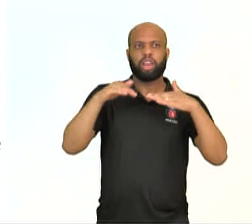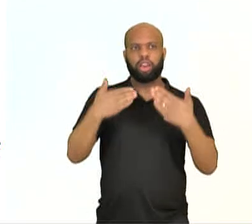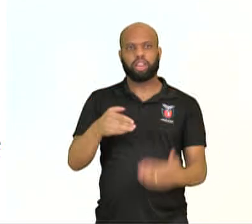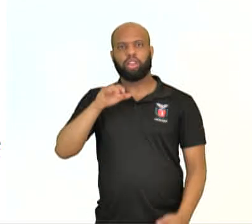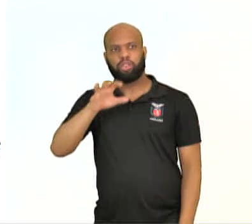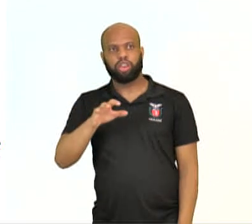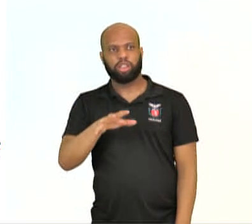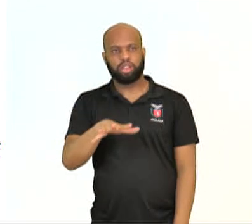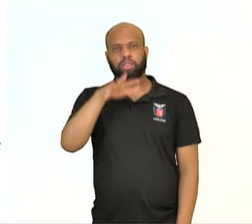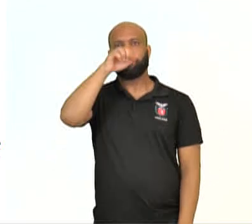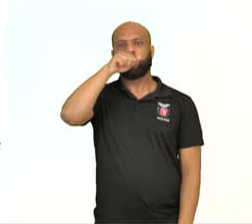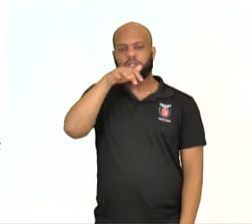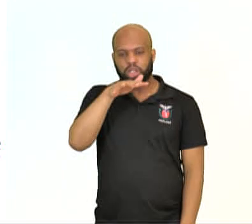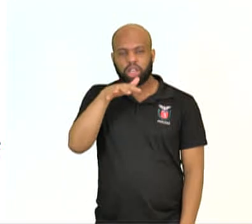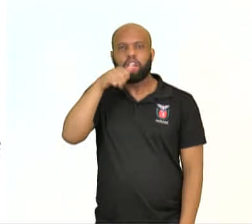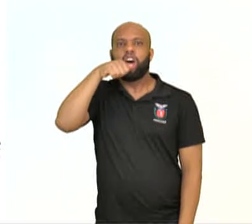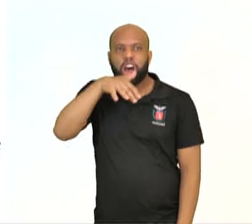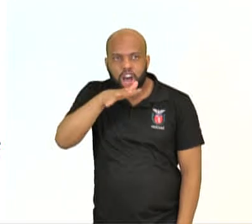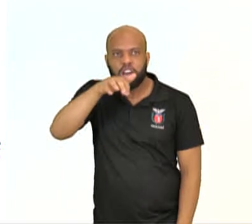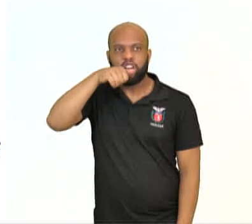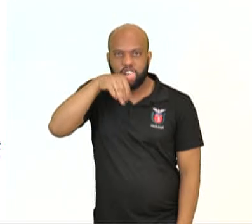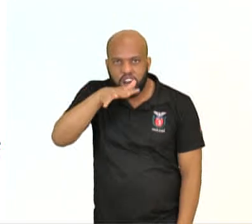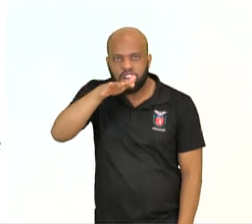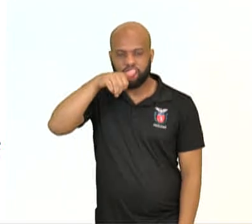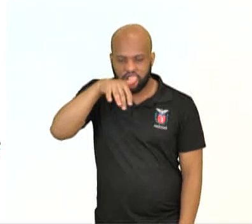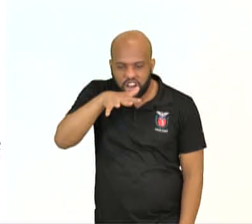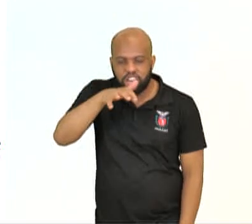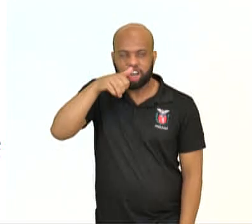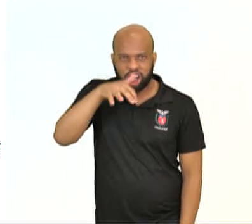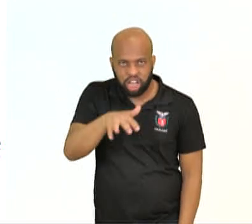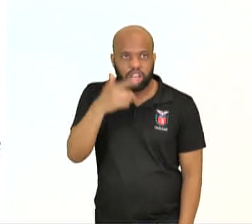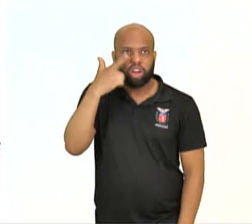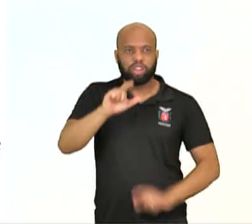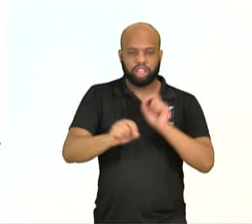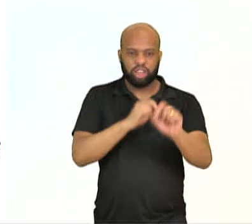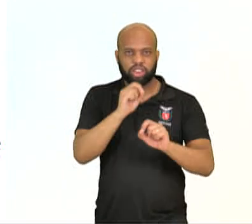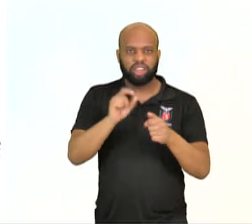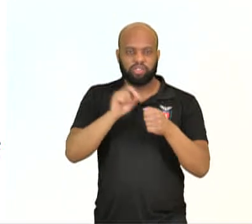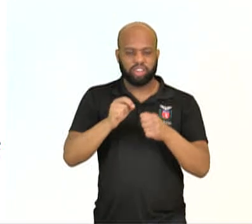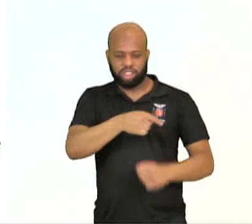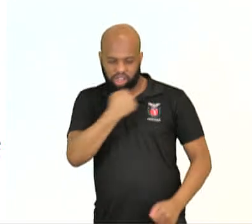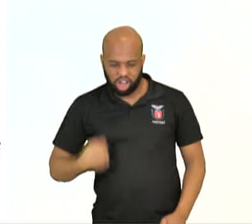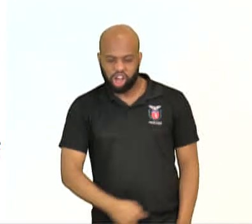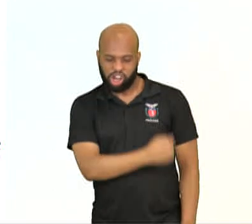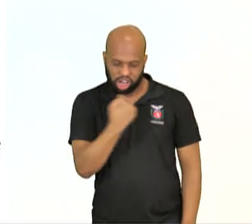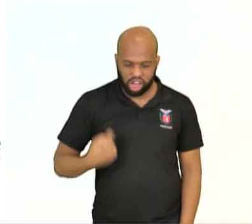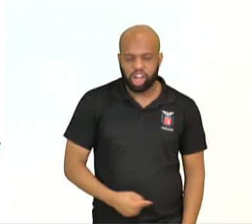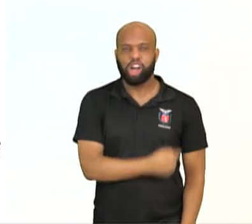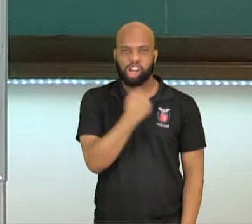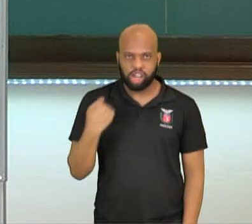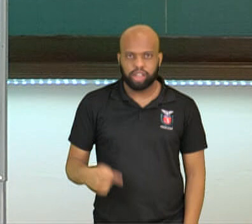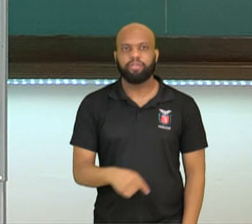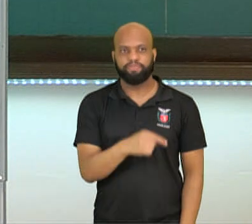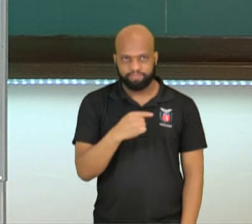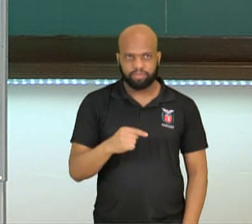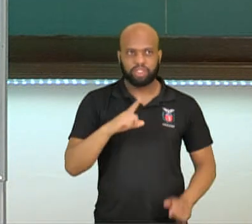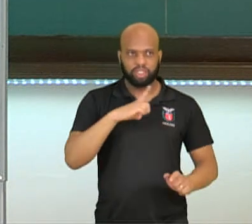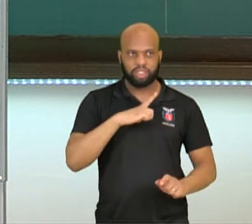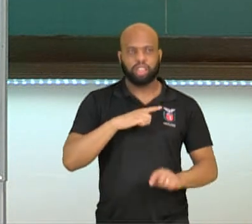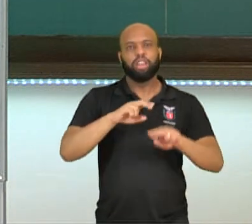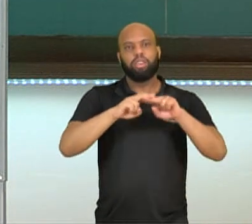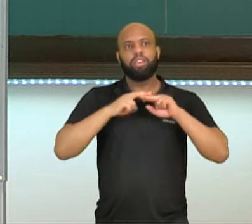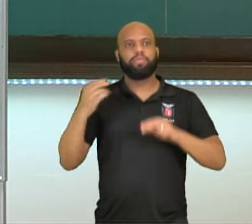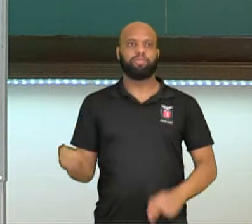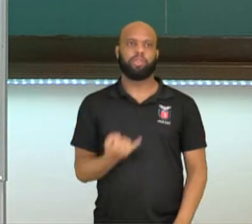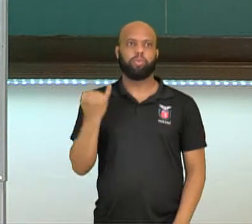assim, respirar pela boca traz maior ventilação. Então, é nesse momento que nós falamos que às vezes é importante